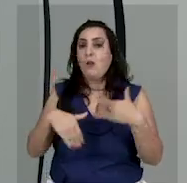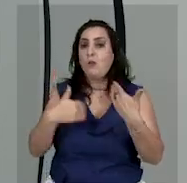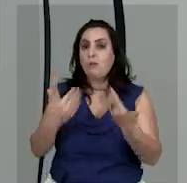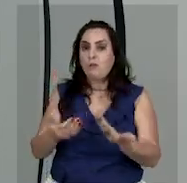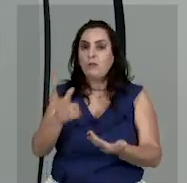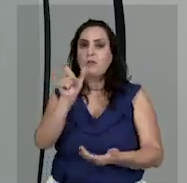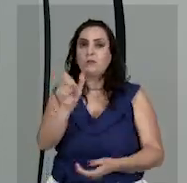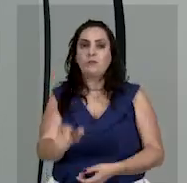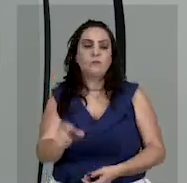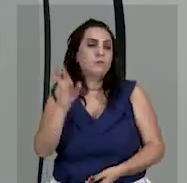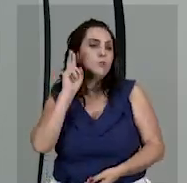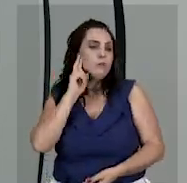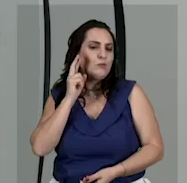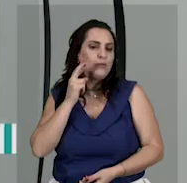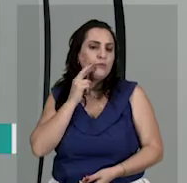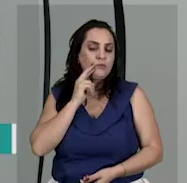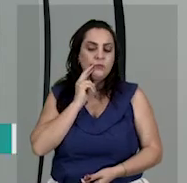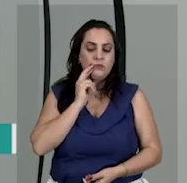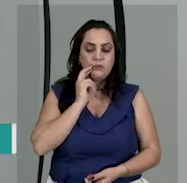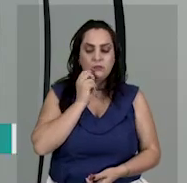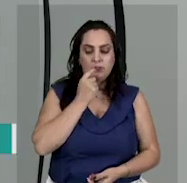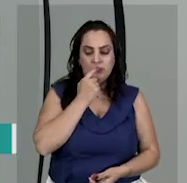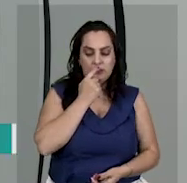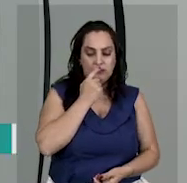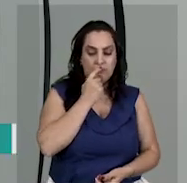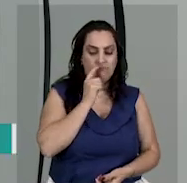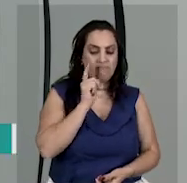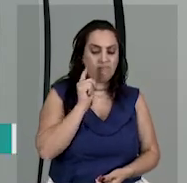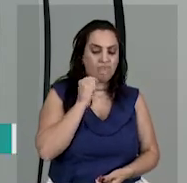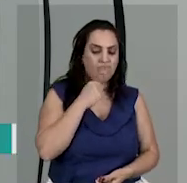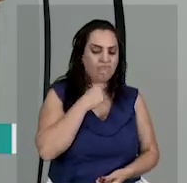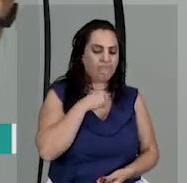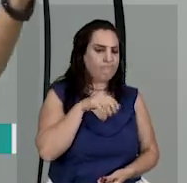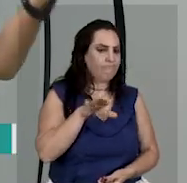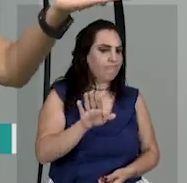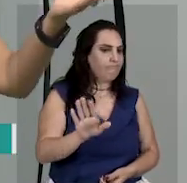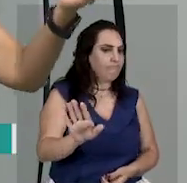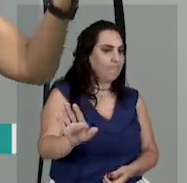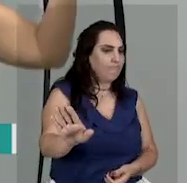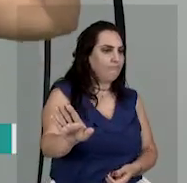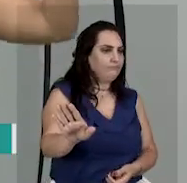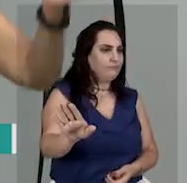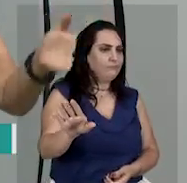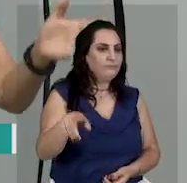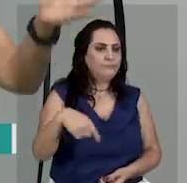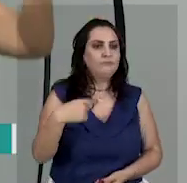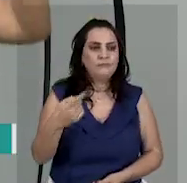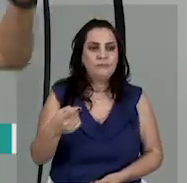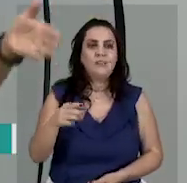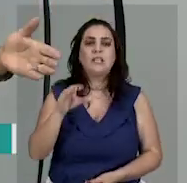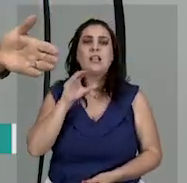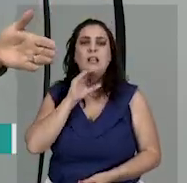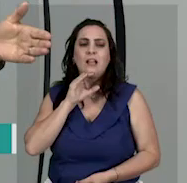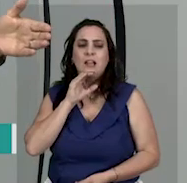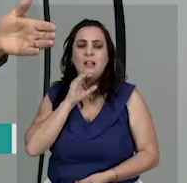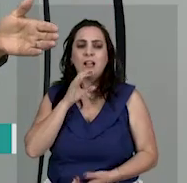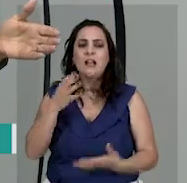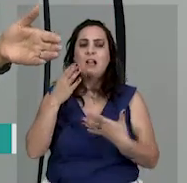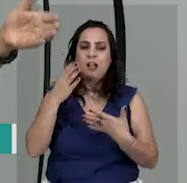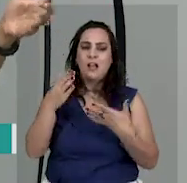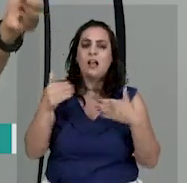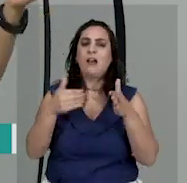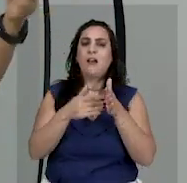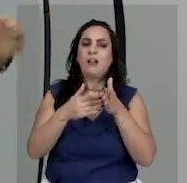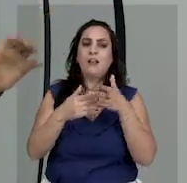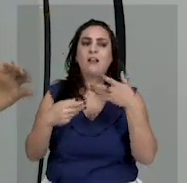gente olhava para ela com um olhar diferente, né? Uhum. A Carla depois eu queria até que você me falasse das 3